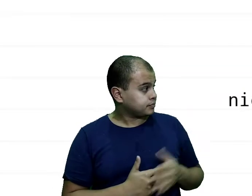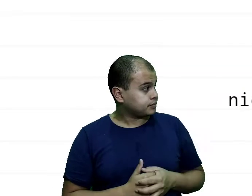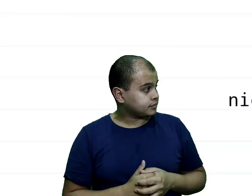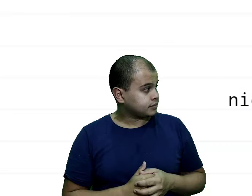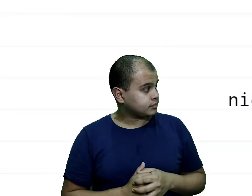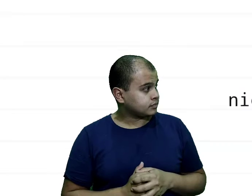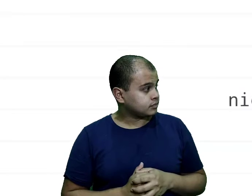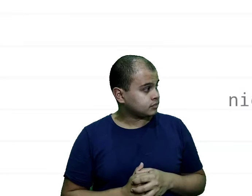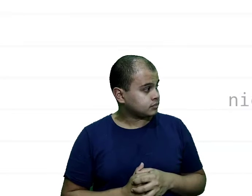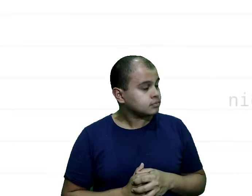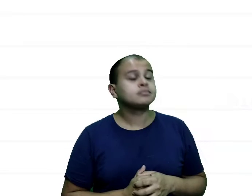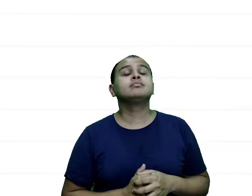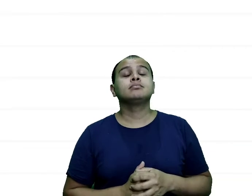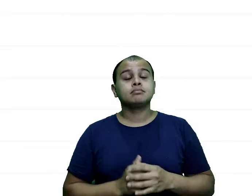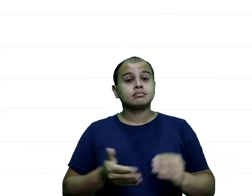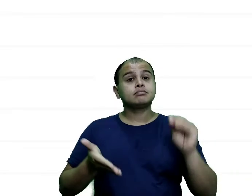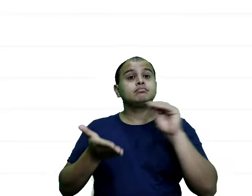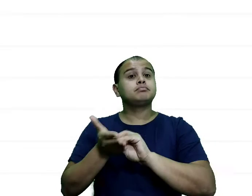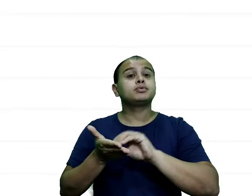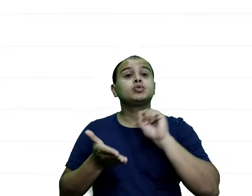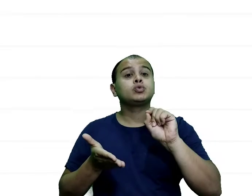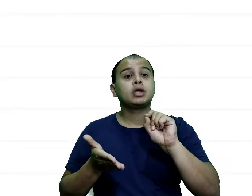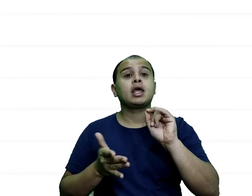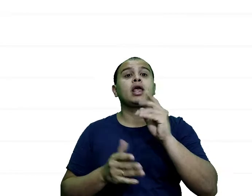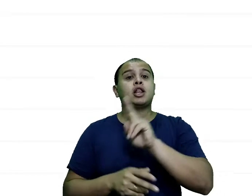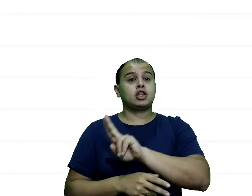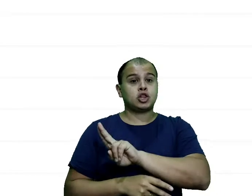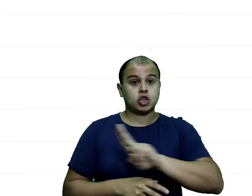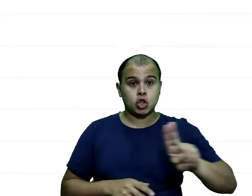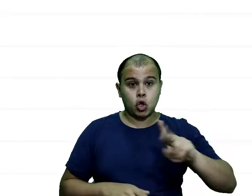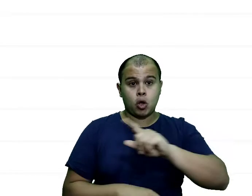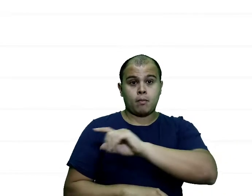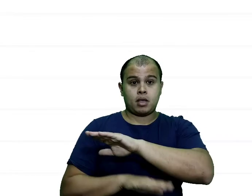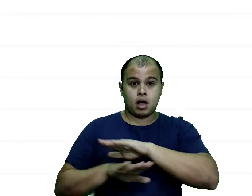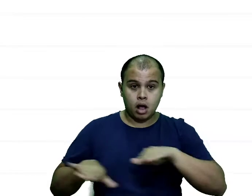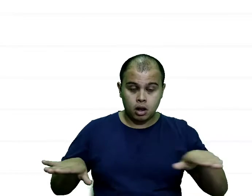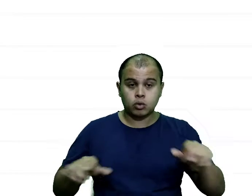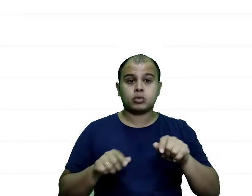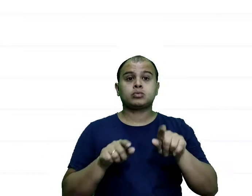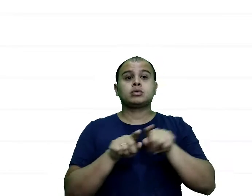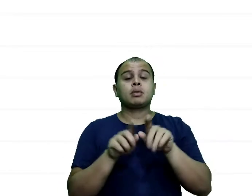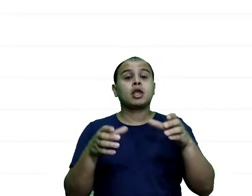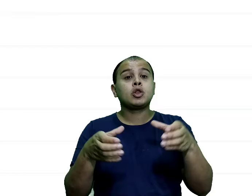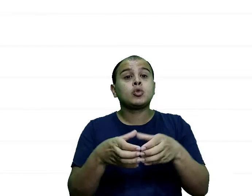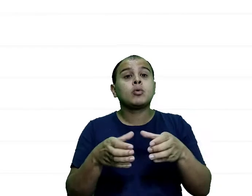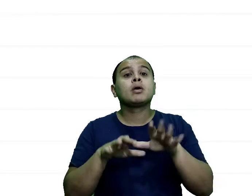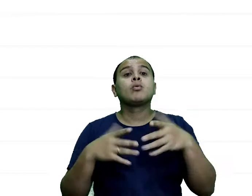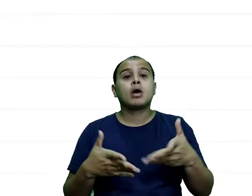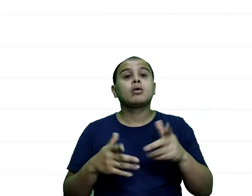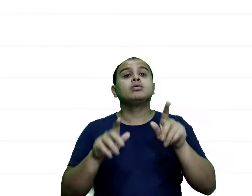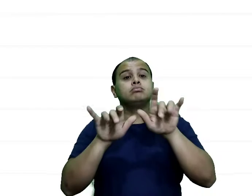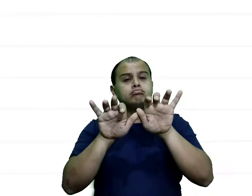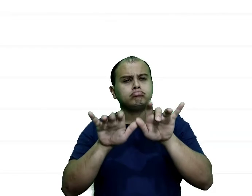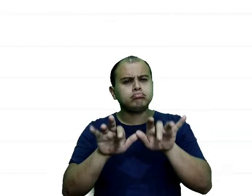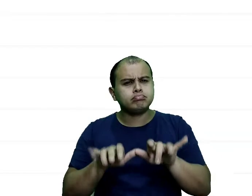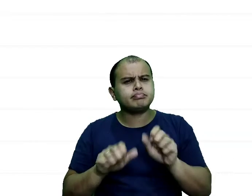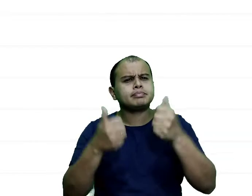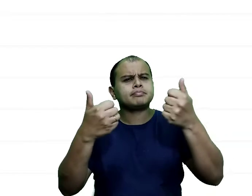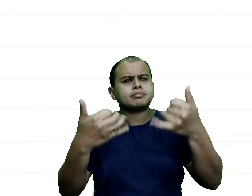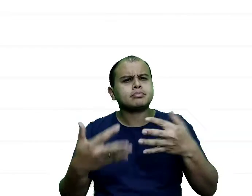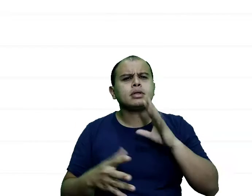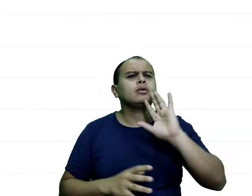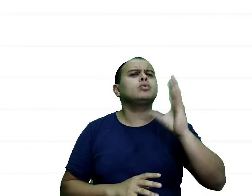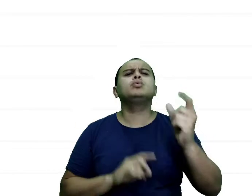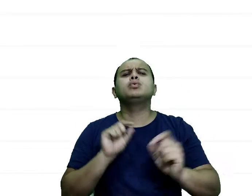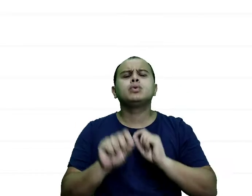nicolau@santoandre.sp.gov.br, informando o nome do aluno, a turma e falando o que está acontecendo e tal, que a gente tenta